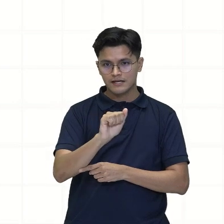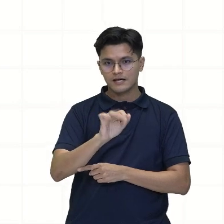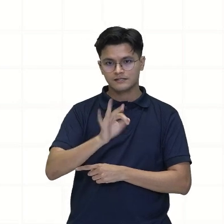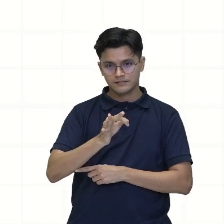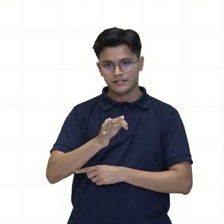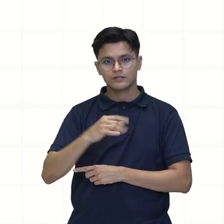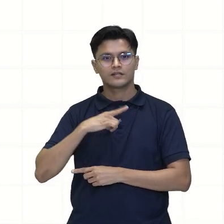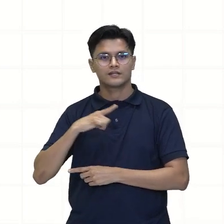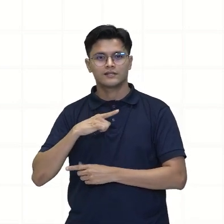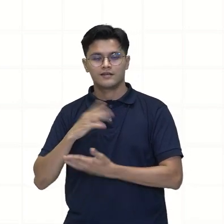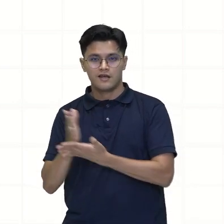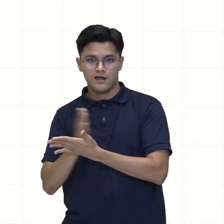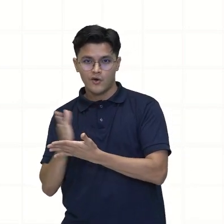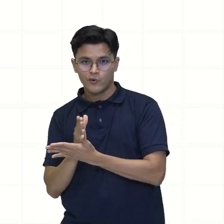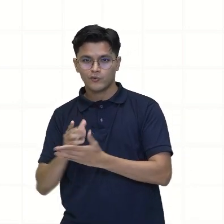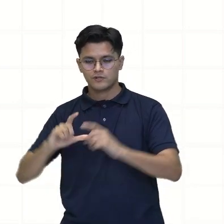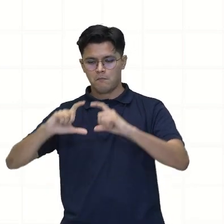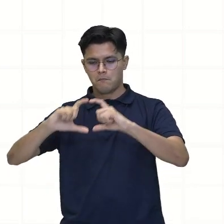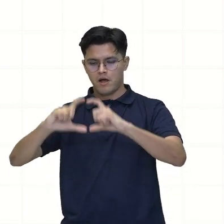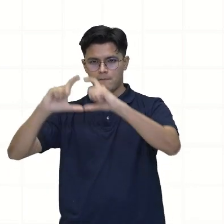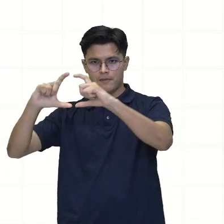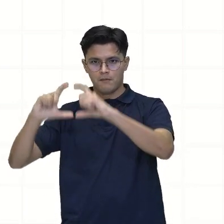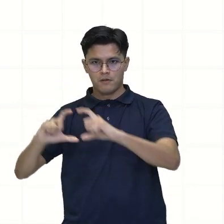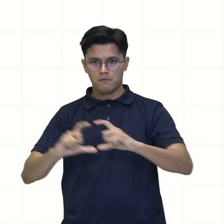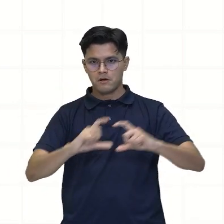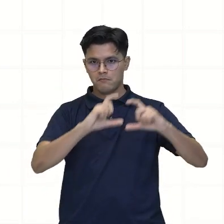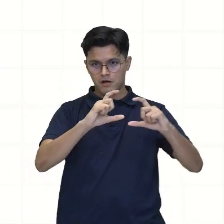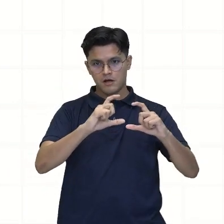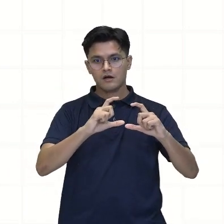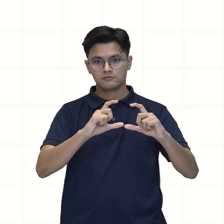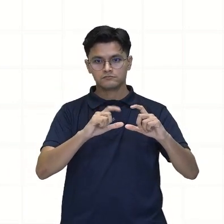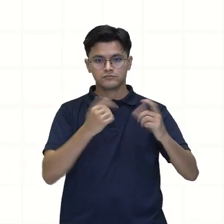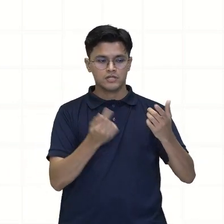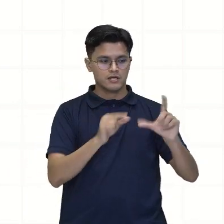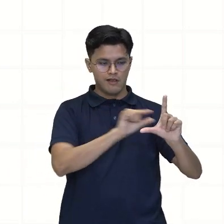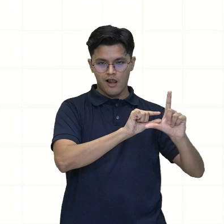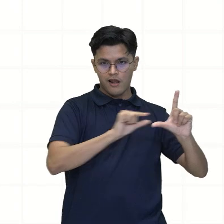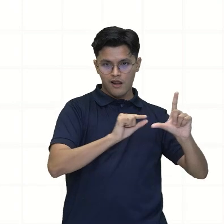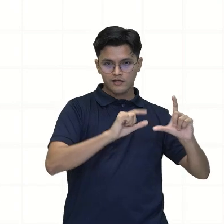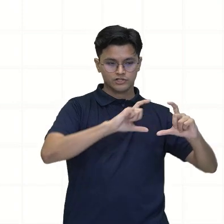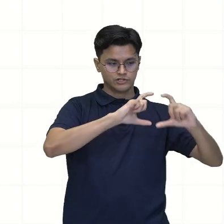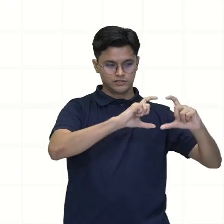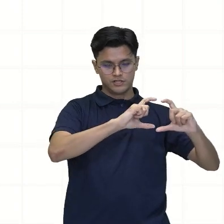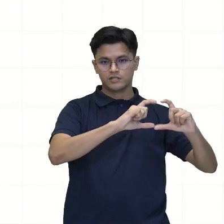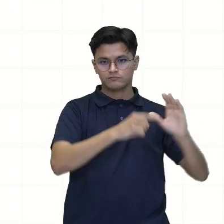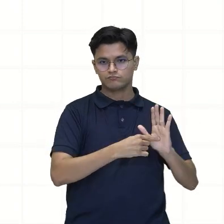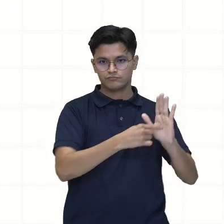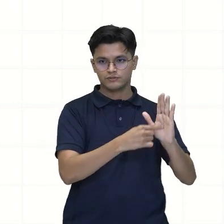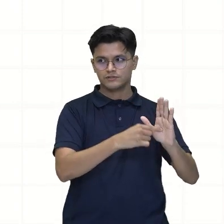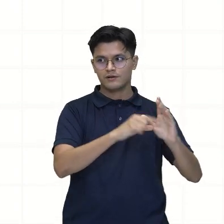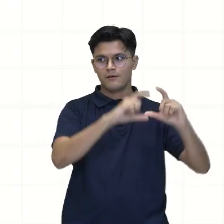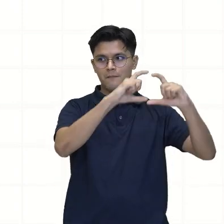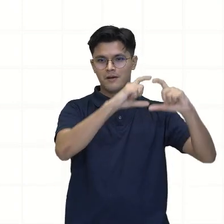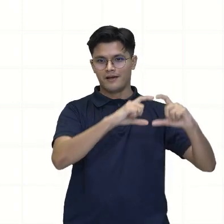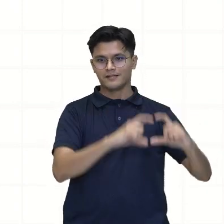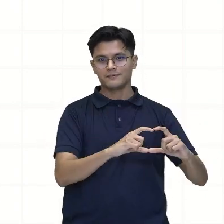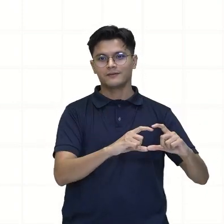né, indicados na nossa legenda, que vão indicar a área em hectares